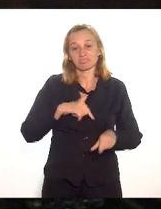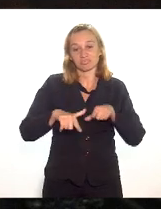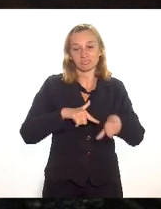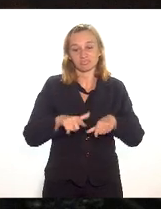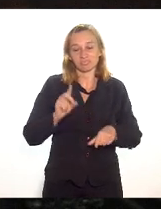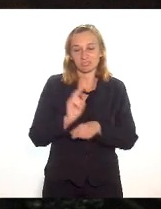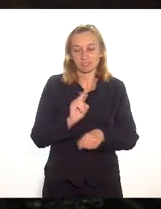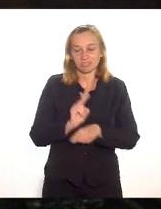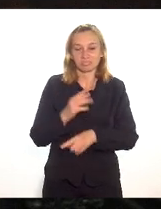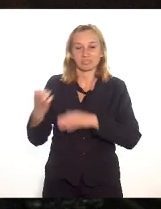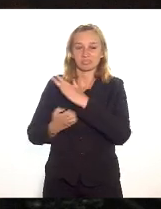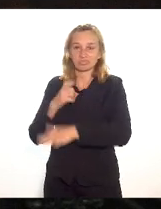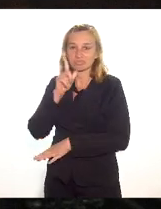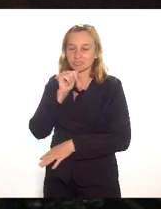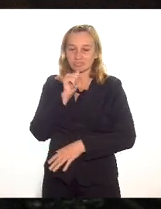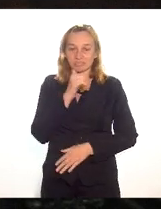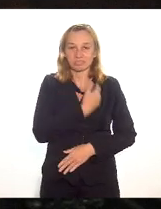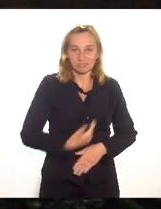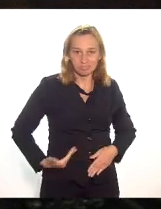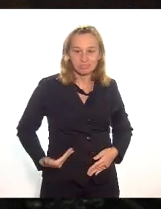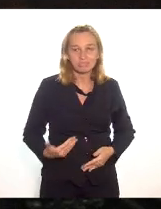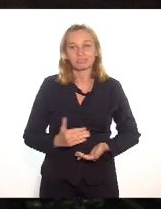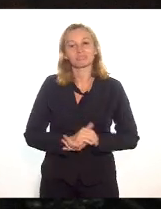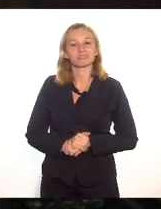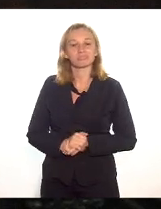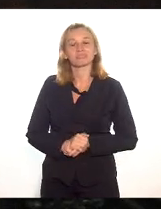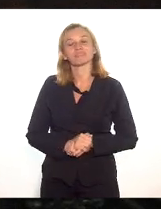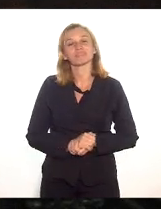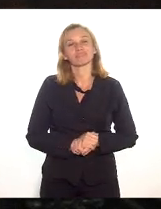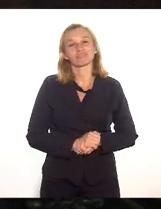a SEDAI pública, estatal e